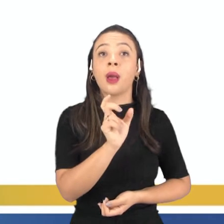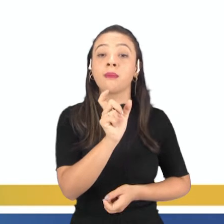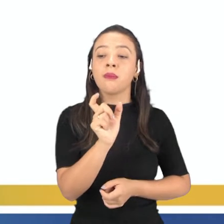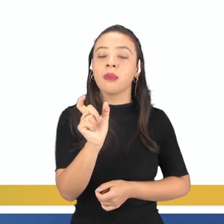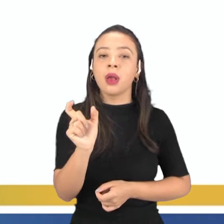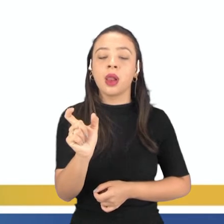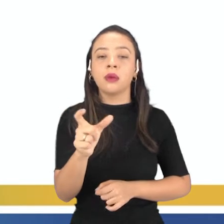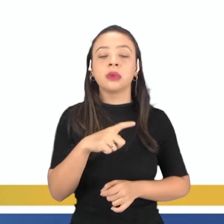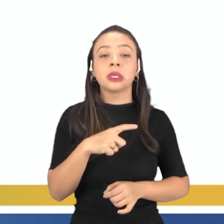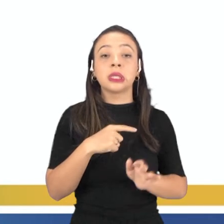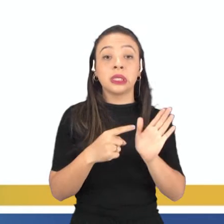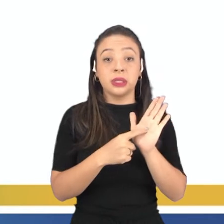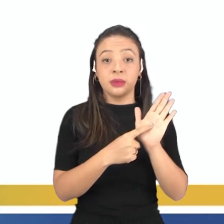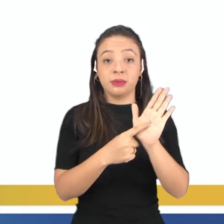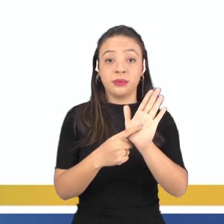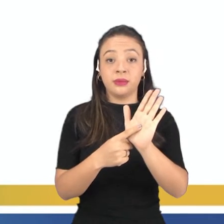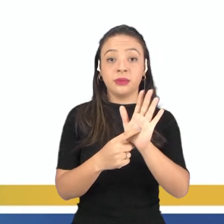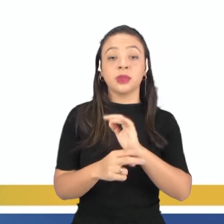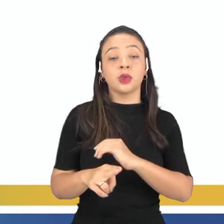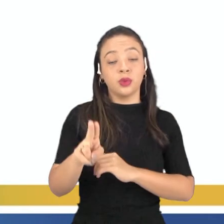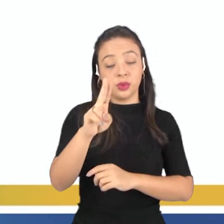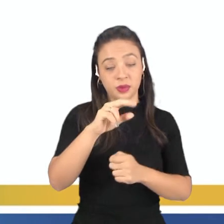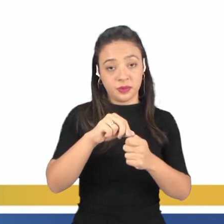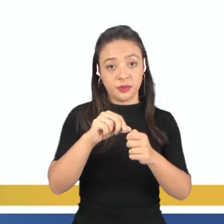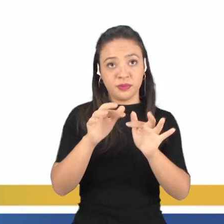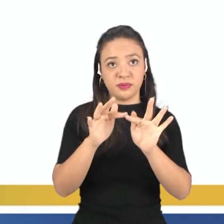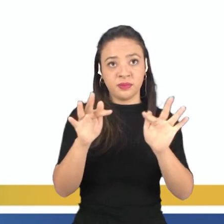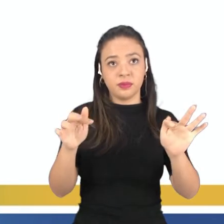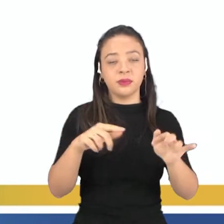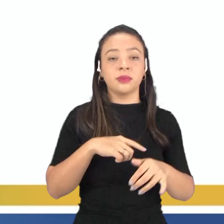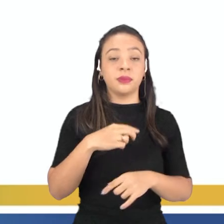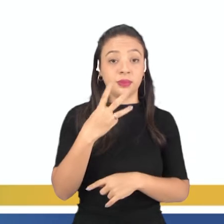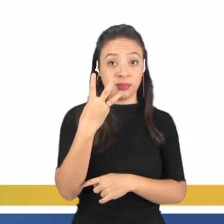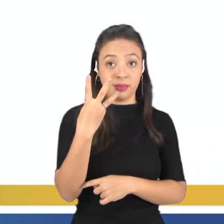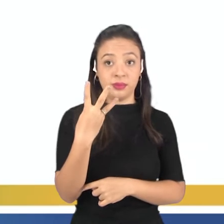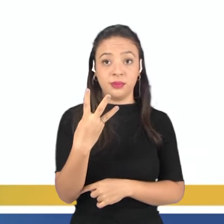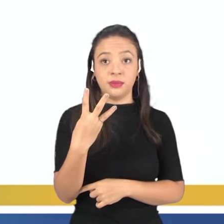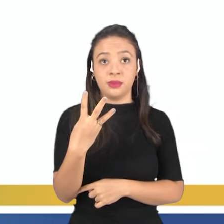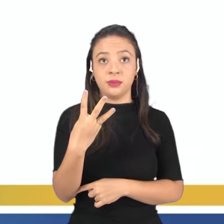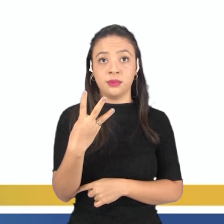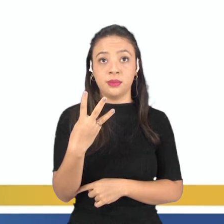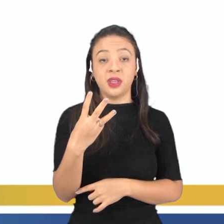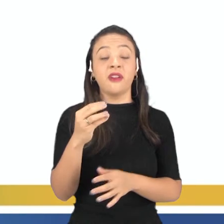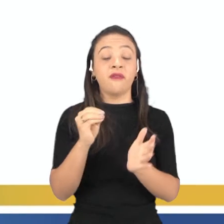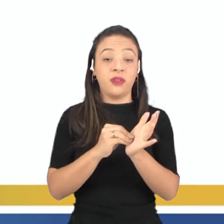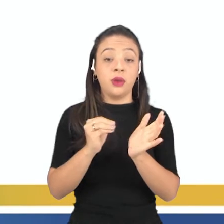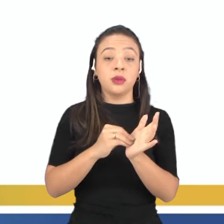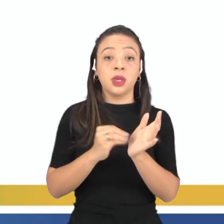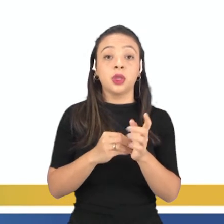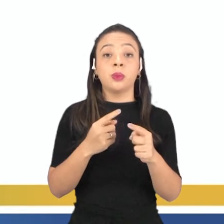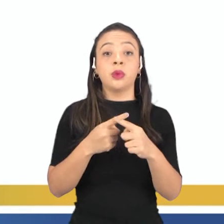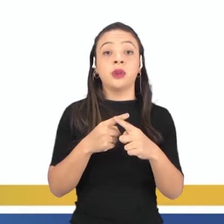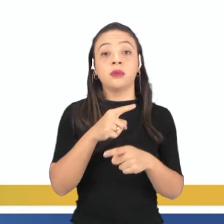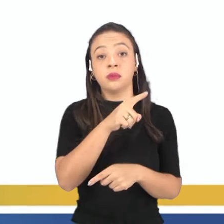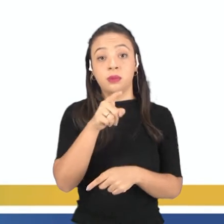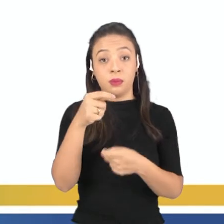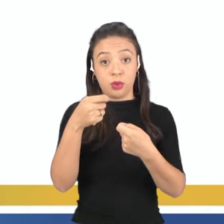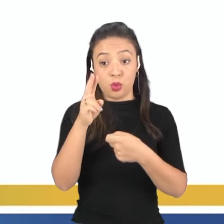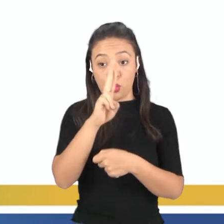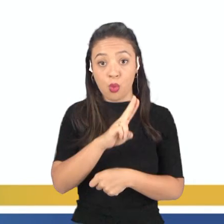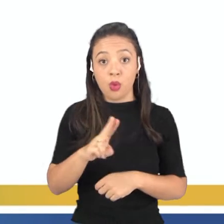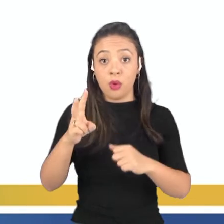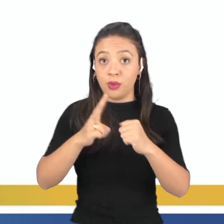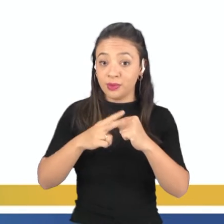palavras dadas para formar frases. Então nós temos 3 sentenças aí, elas estão incompletas porque vocês precisam usar os modais